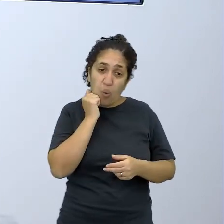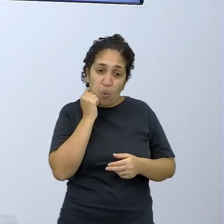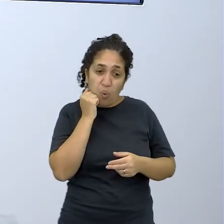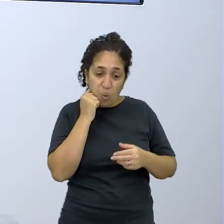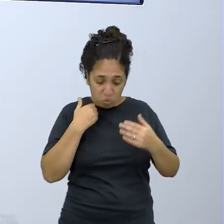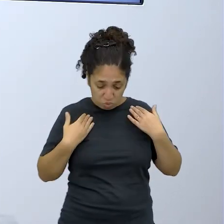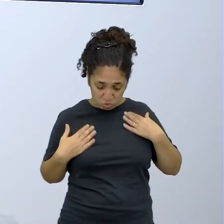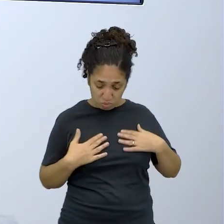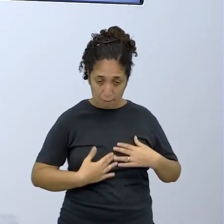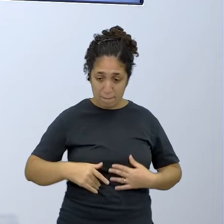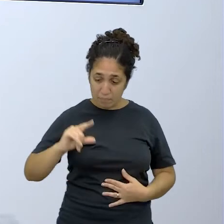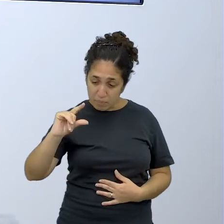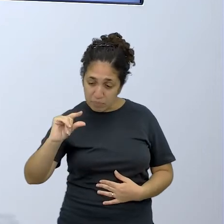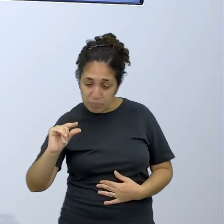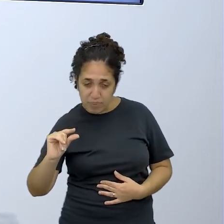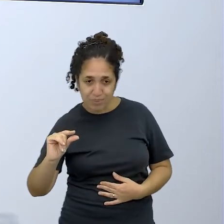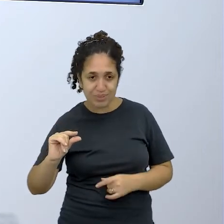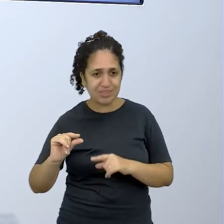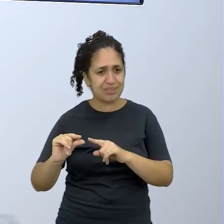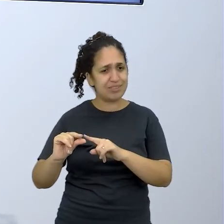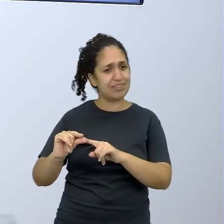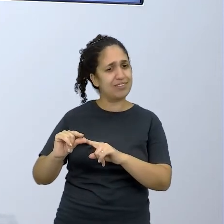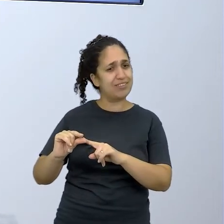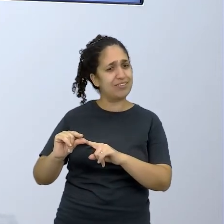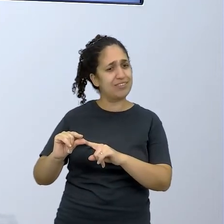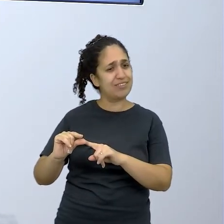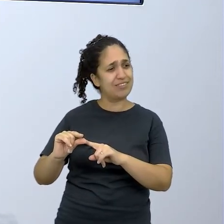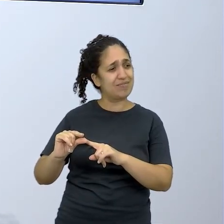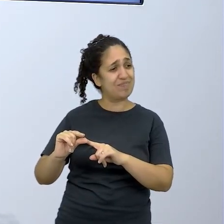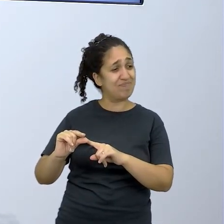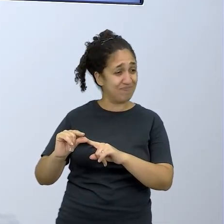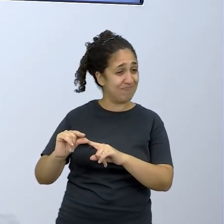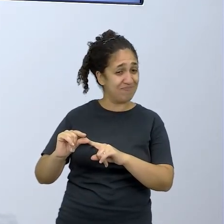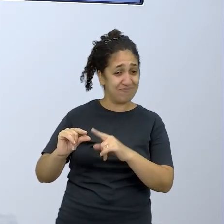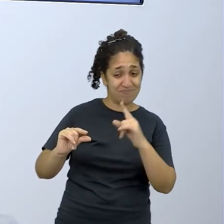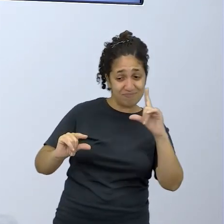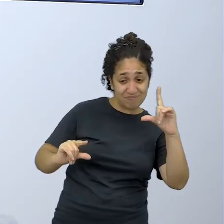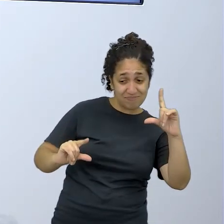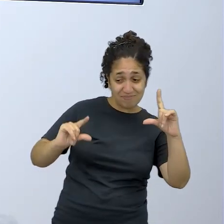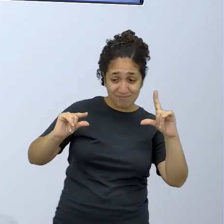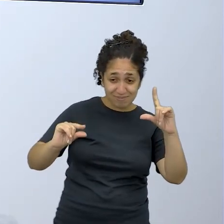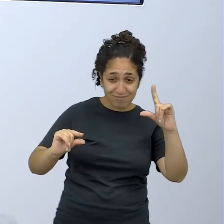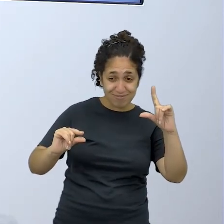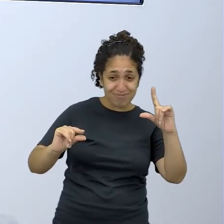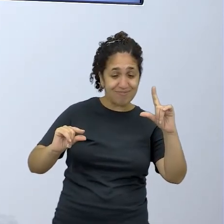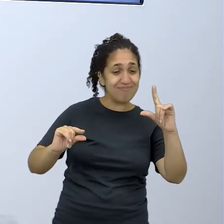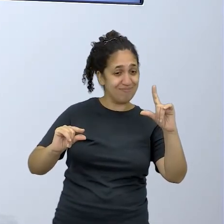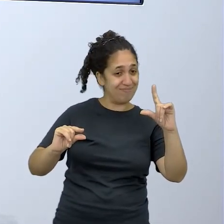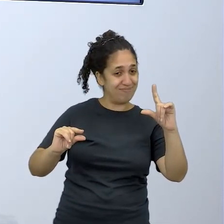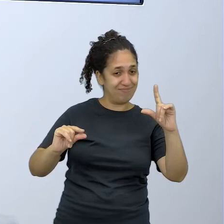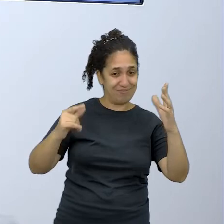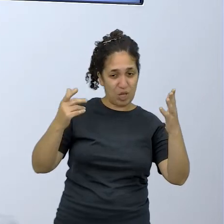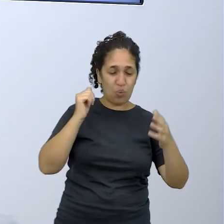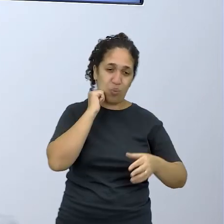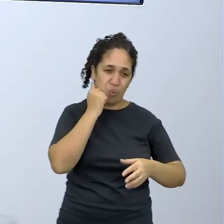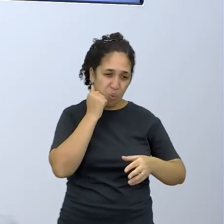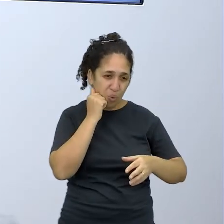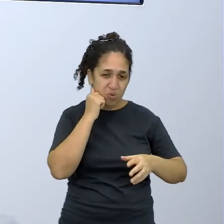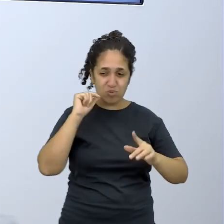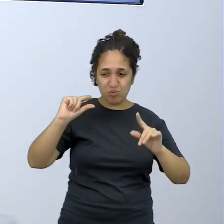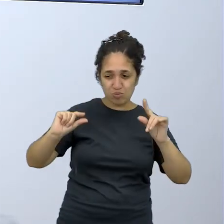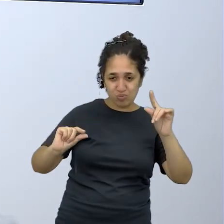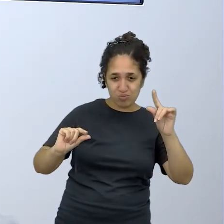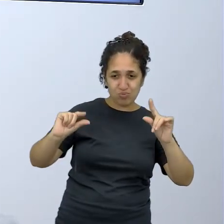minha miniatura vai ter que também ter uma proporção em volume para os ossos, né? Em